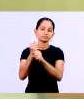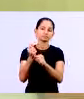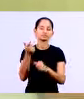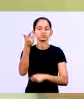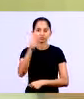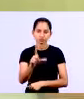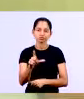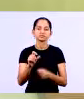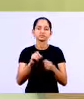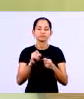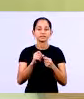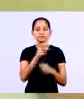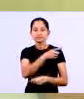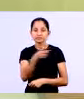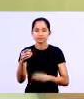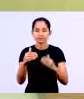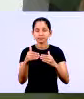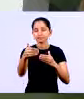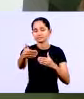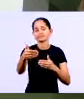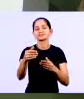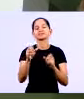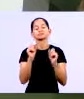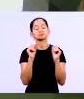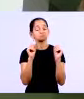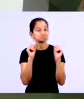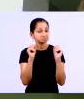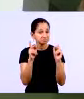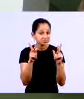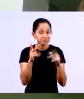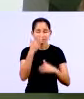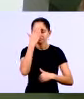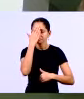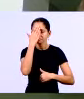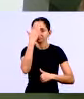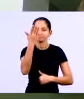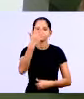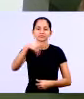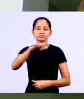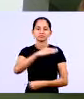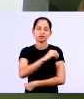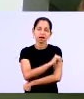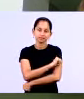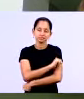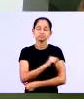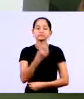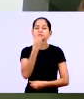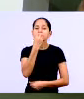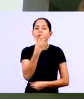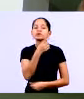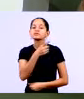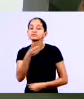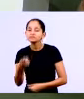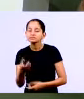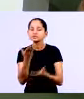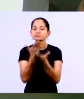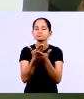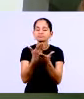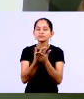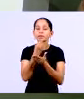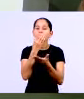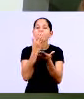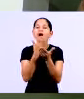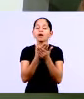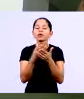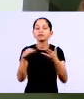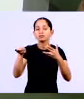aula, na próxima semana. Ok, então nós agradecemos a vocês, uma boa semana, bons estudos e uma boa aula também,